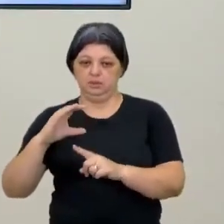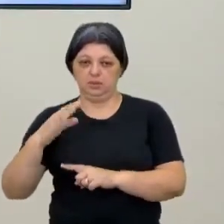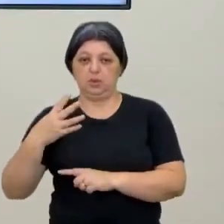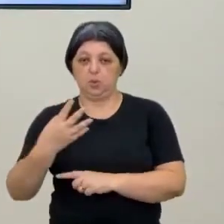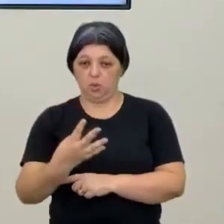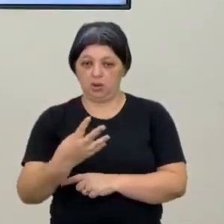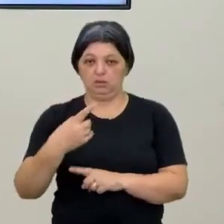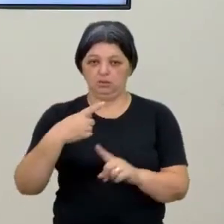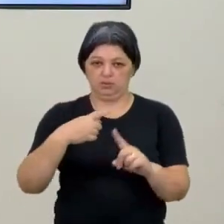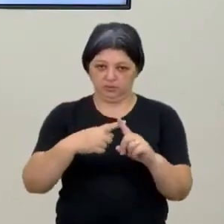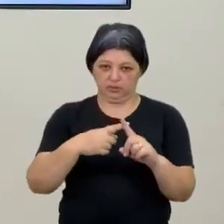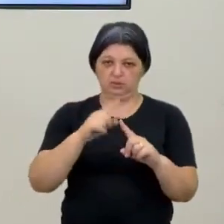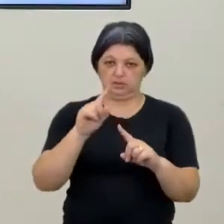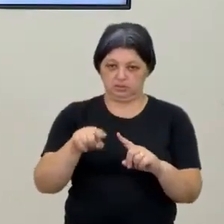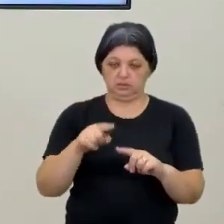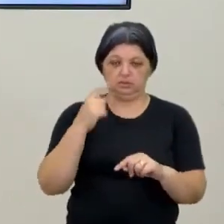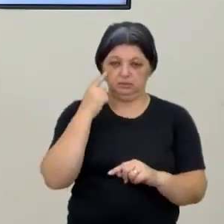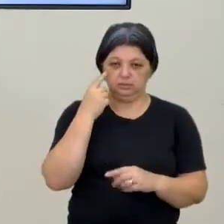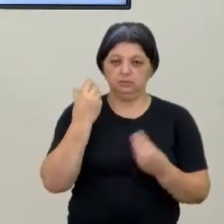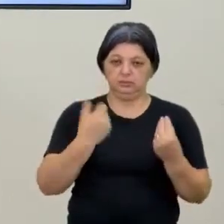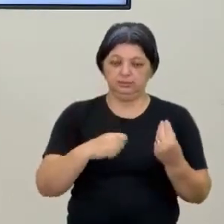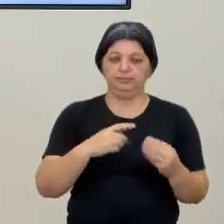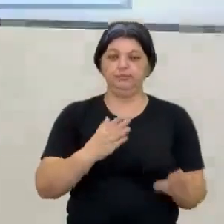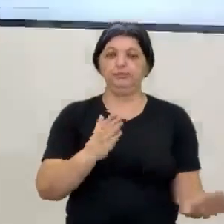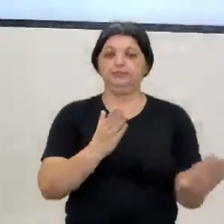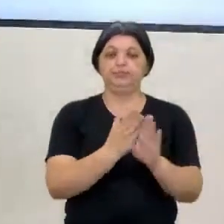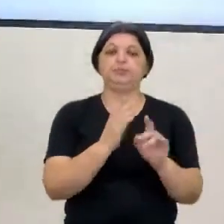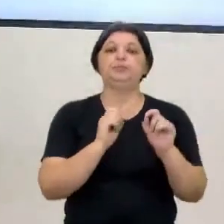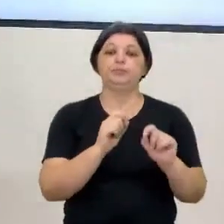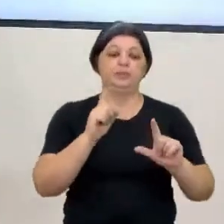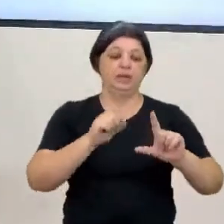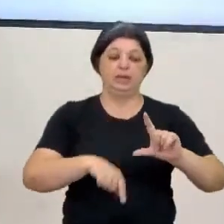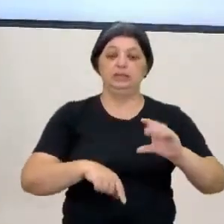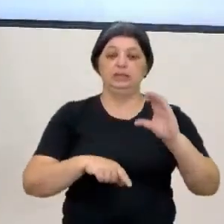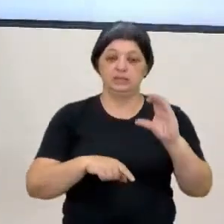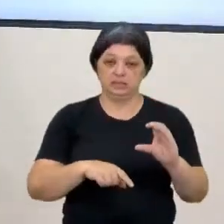também, porque eu quero saber quem é o C sozinho. Isso